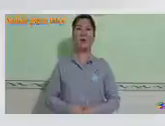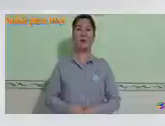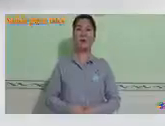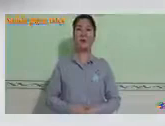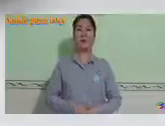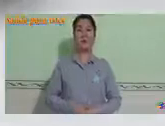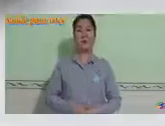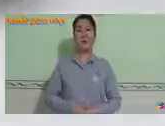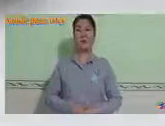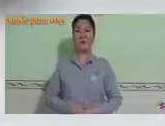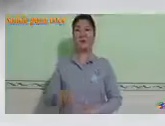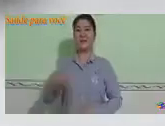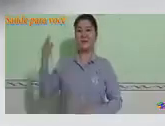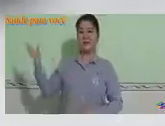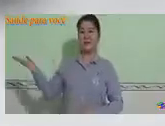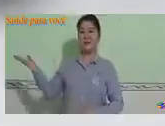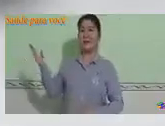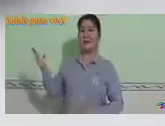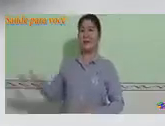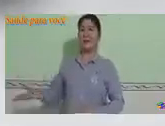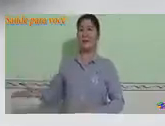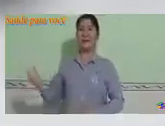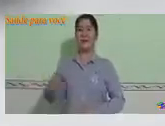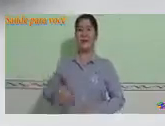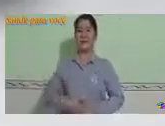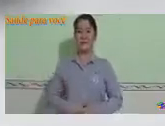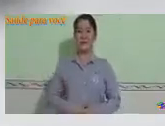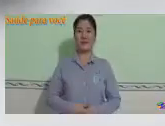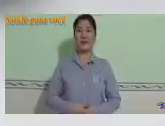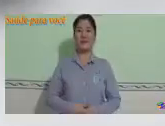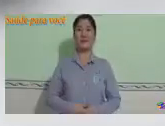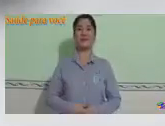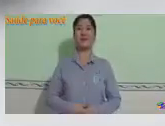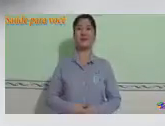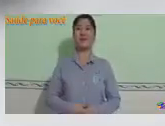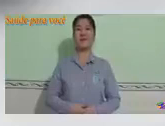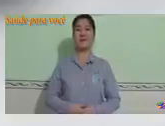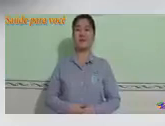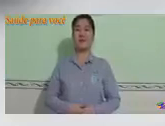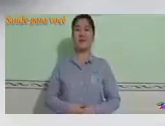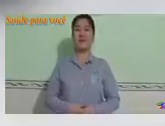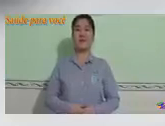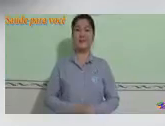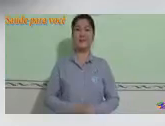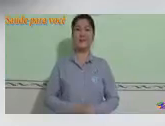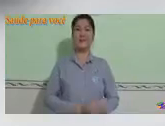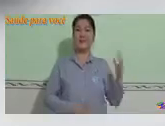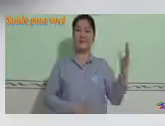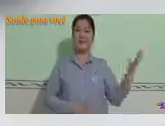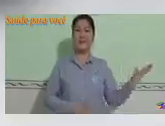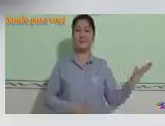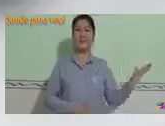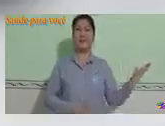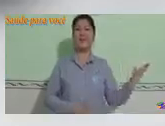salsinha, vírgula, tomilho seco, vírgula, salva, vírgula, limão, vírgula, vinagre ou alface maçã, alguns dos ingredientes que podem ser usados